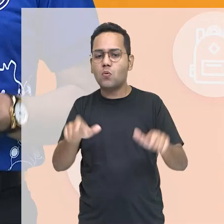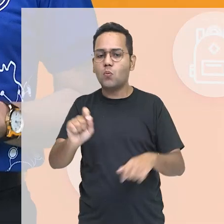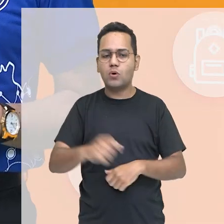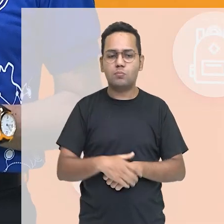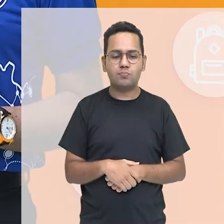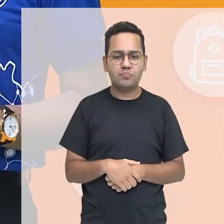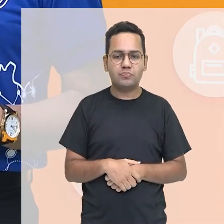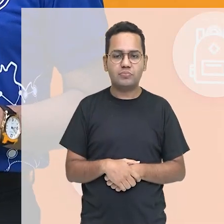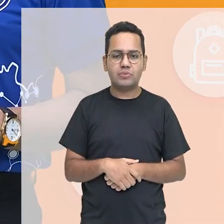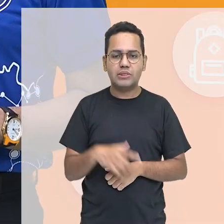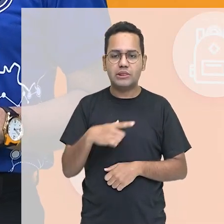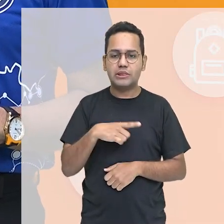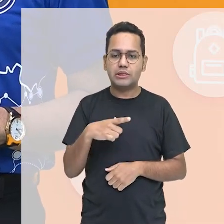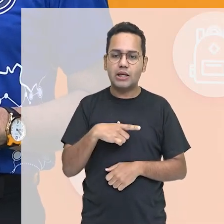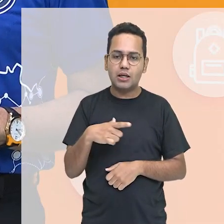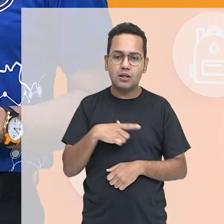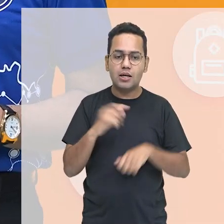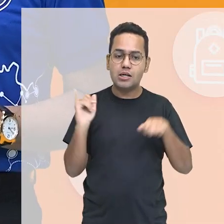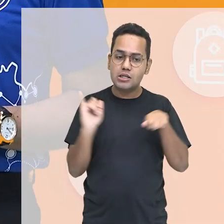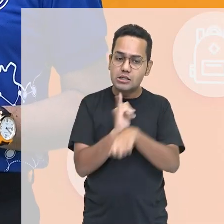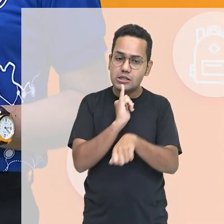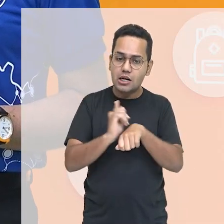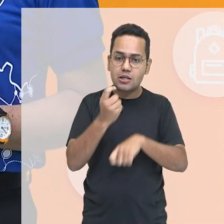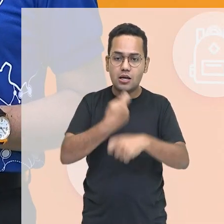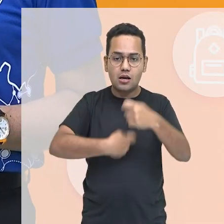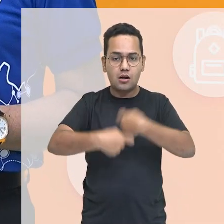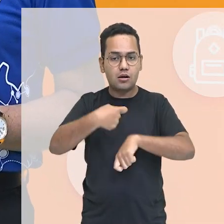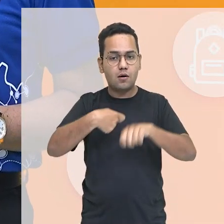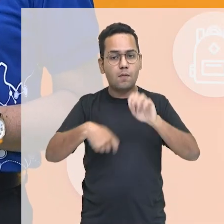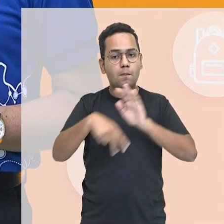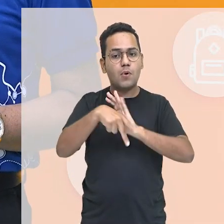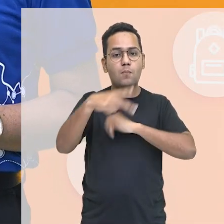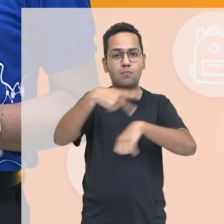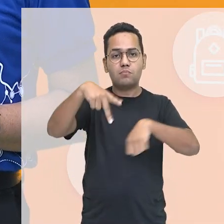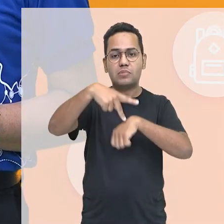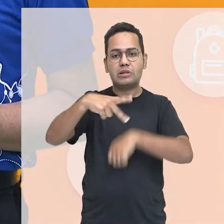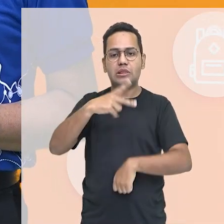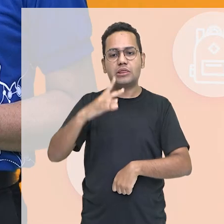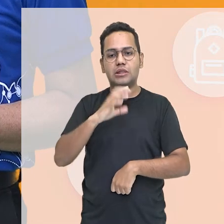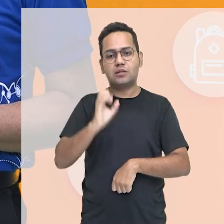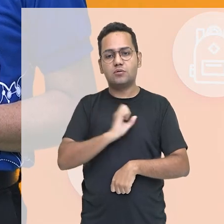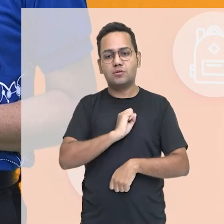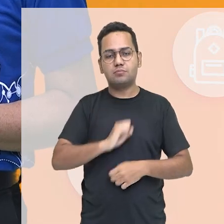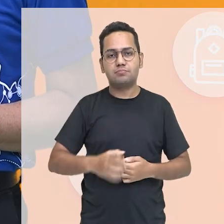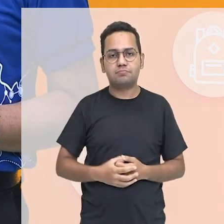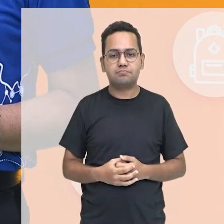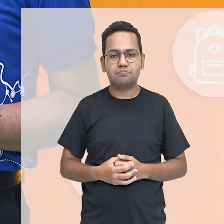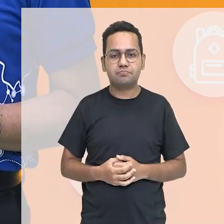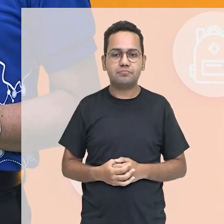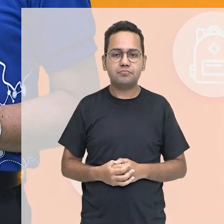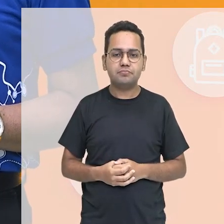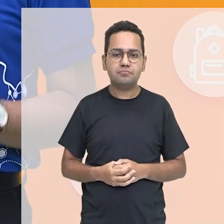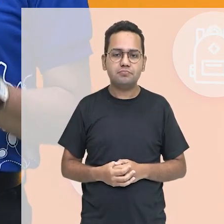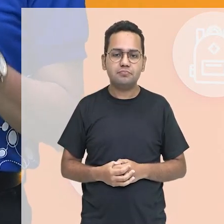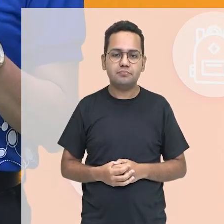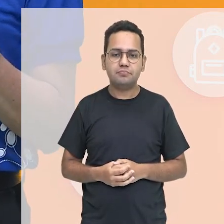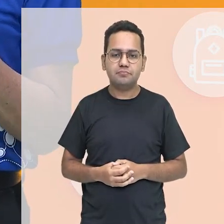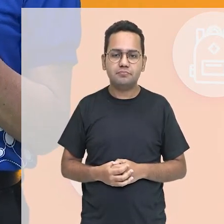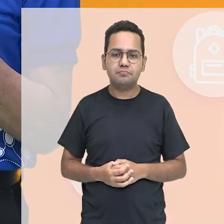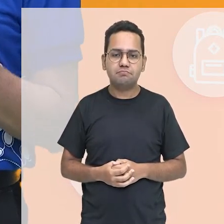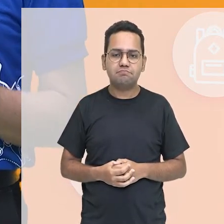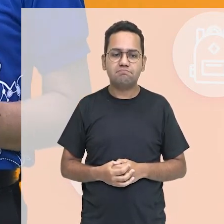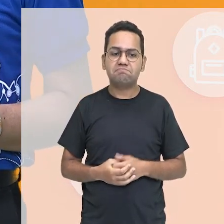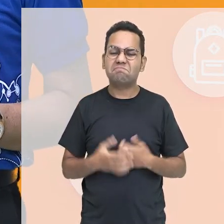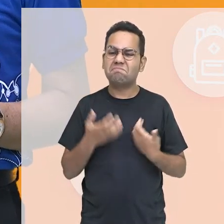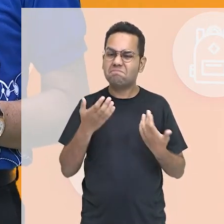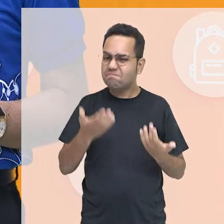adoção de medidas econômicas puramente nacionalistas. É um ponto assim,